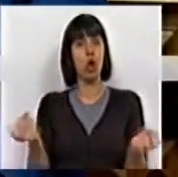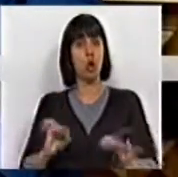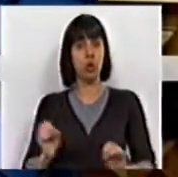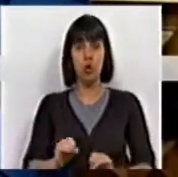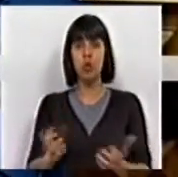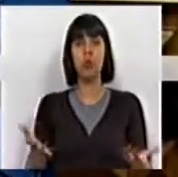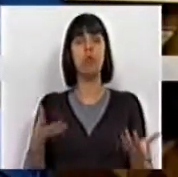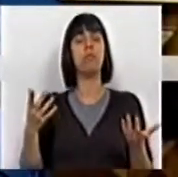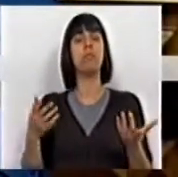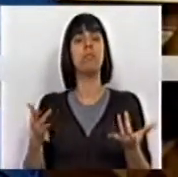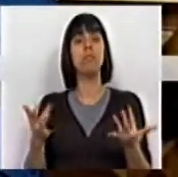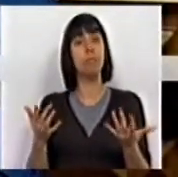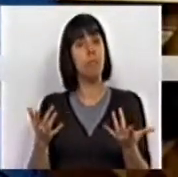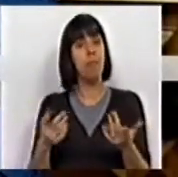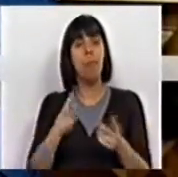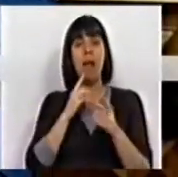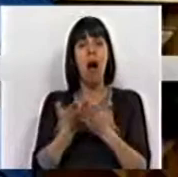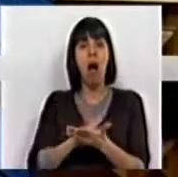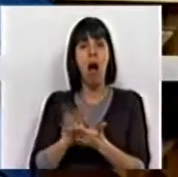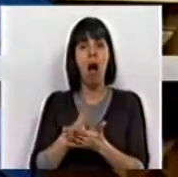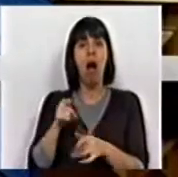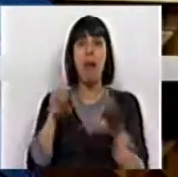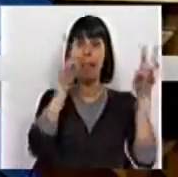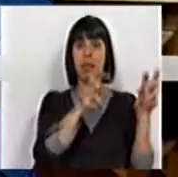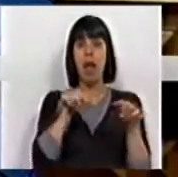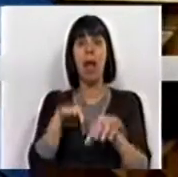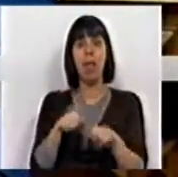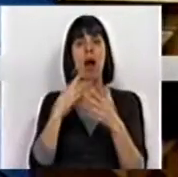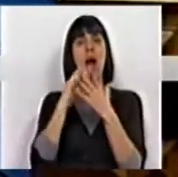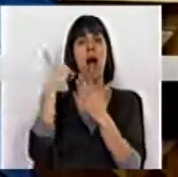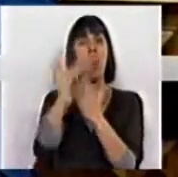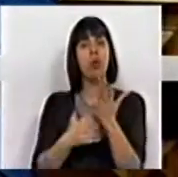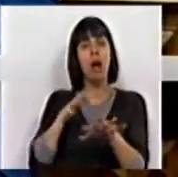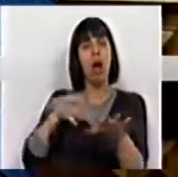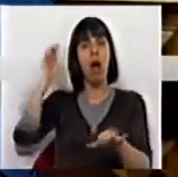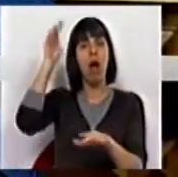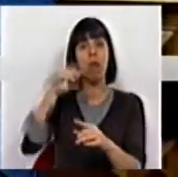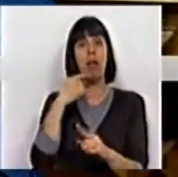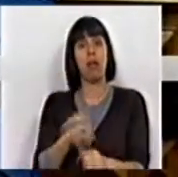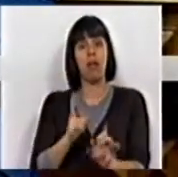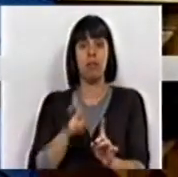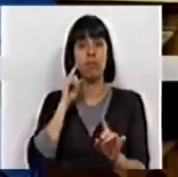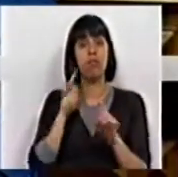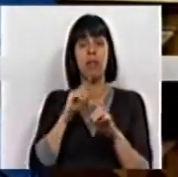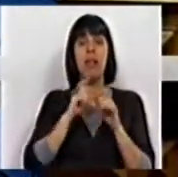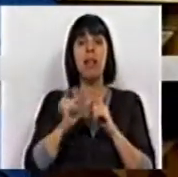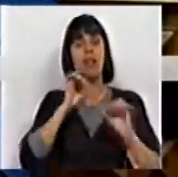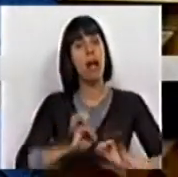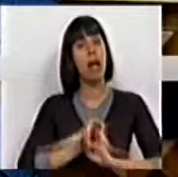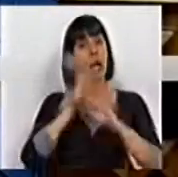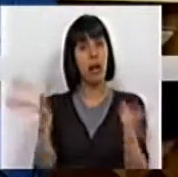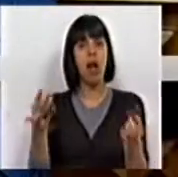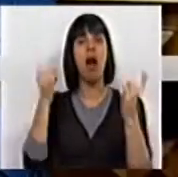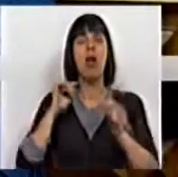desinvestimento, houve indefinição relativamente a estas matérias. A resolução da Assembleia da República aponta neste sentido definições mais